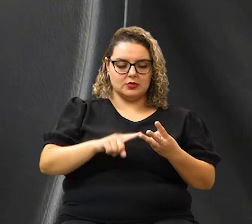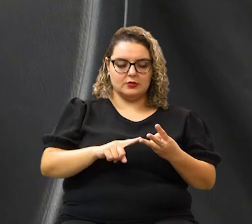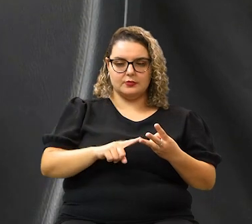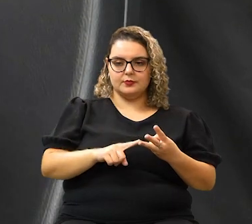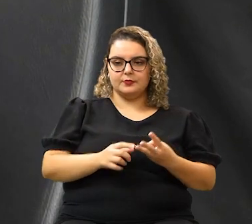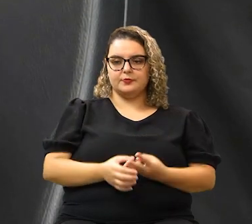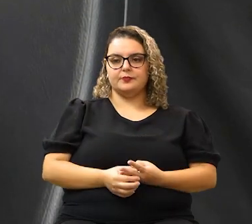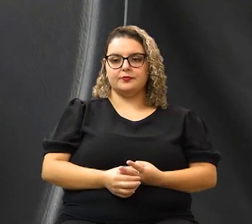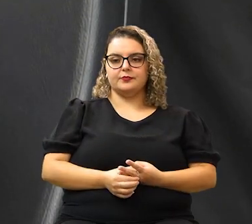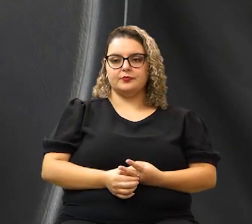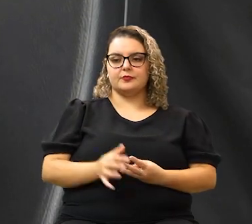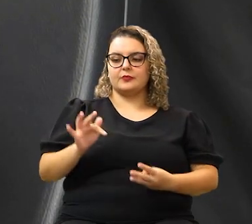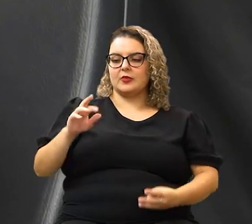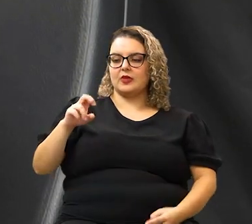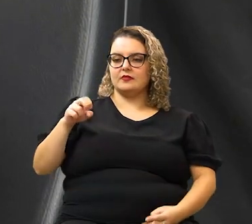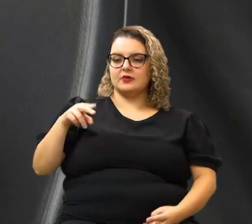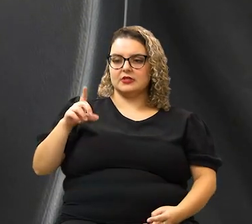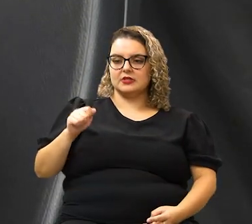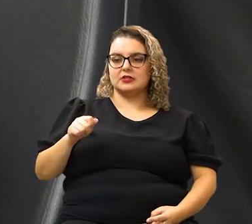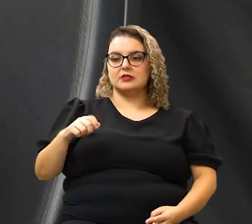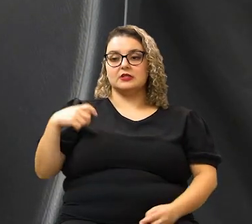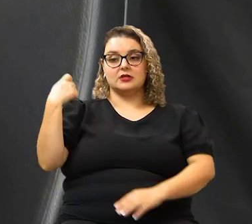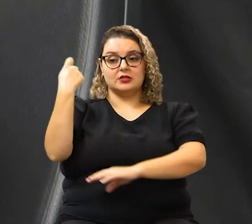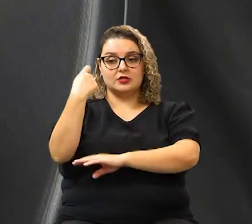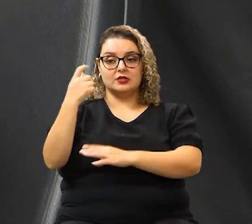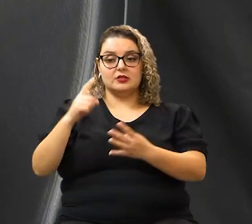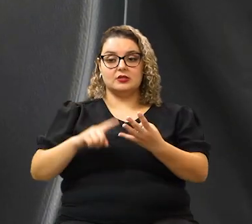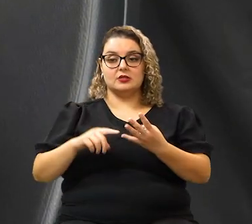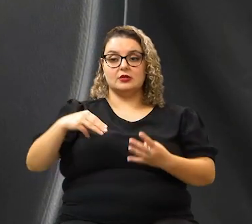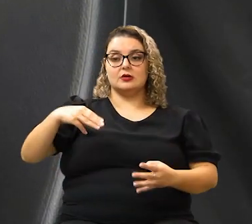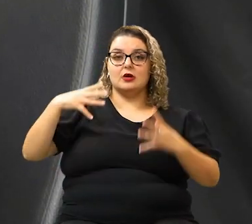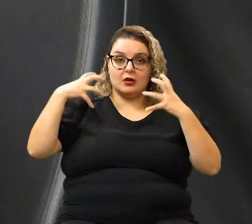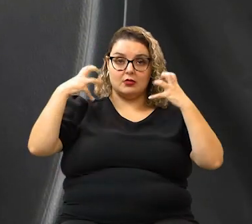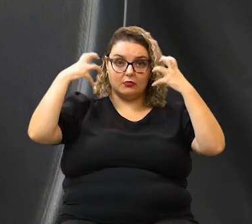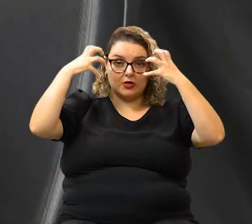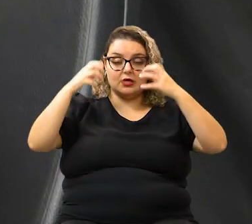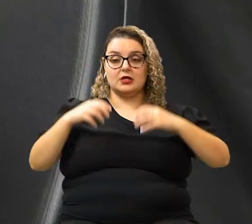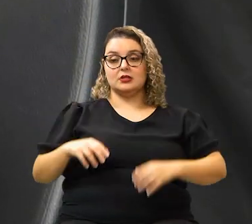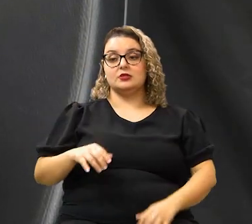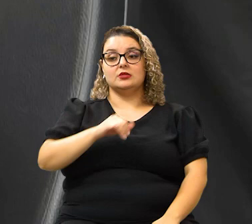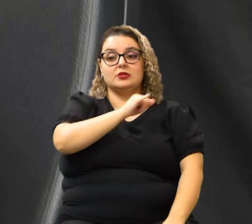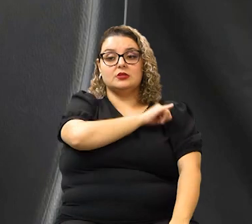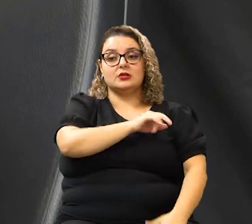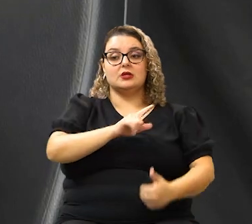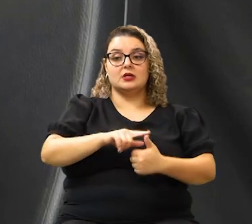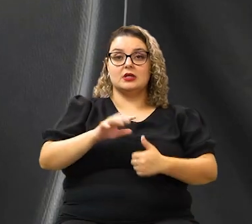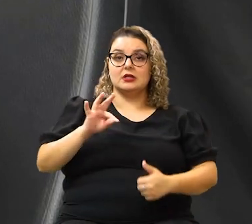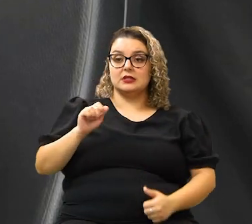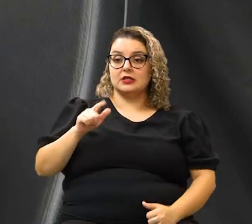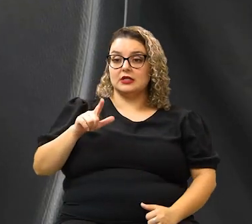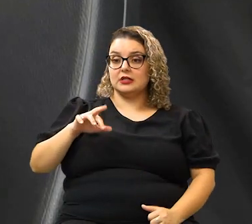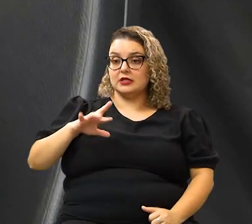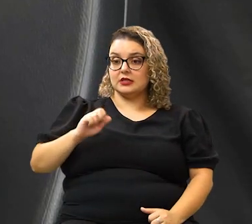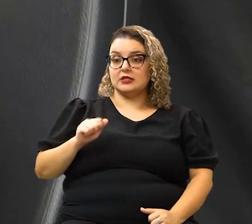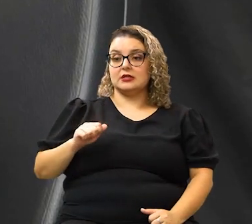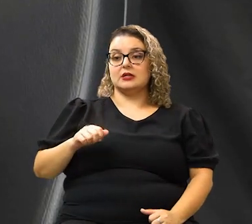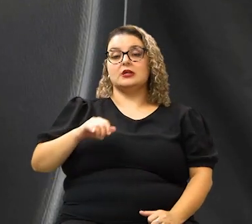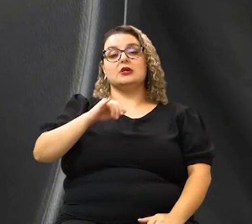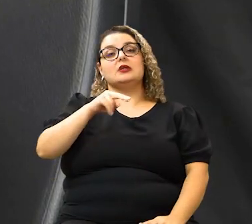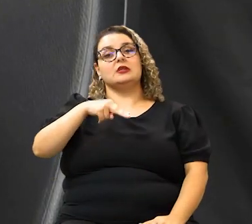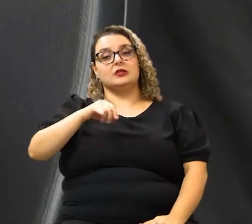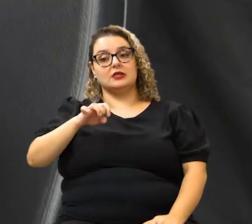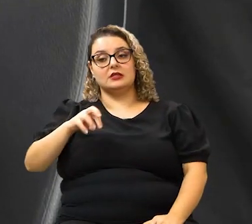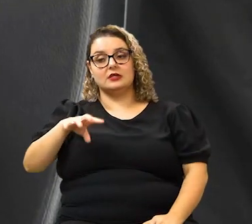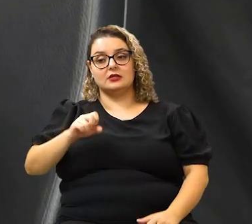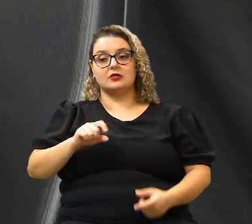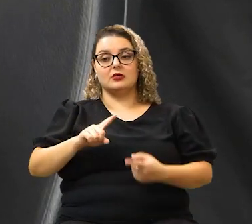Thalíria em Niterói, a Fernanda Garcia em Sorocaba e a Fernanda de Pelotas. Então, eram 7 vereadoras feministas do PSOL que